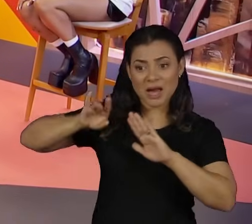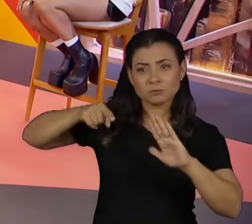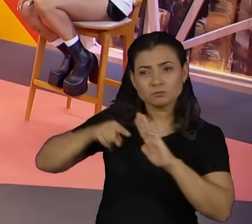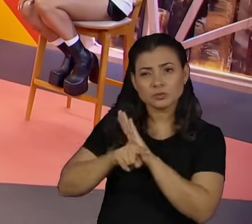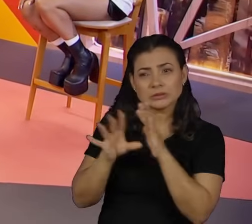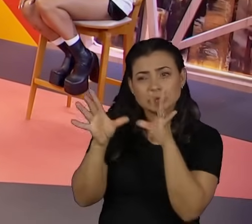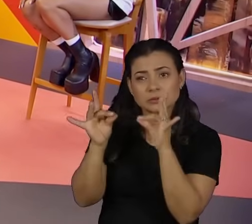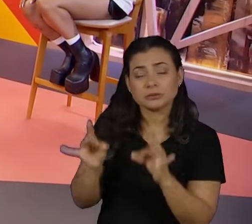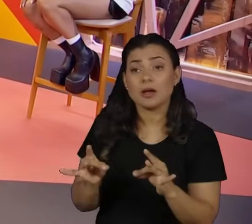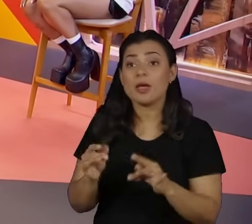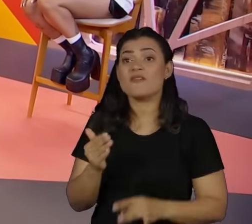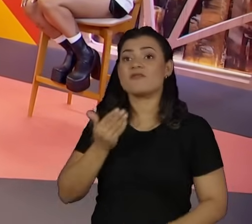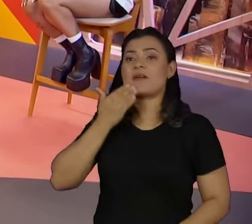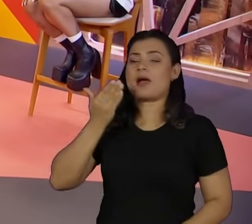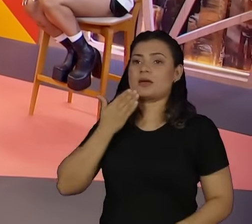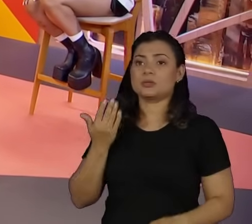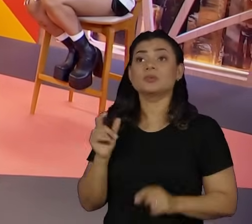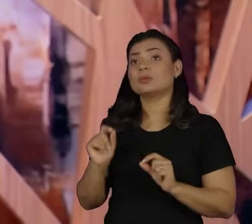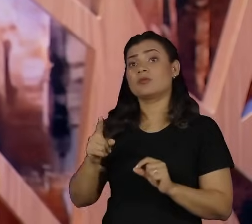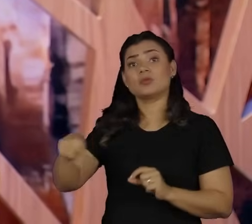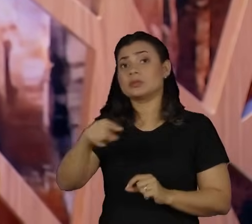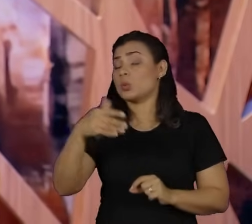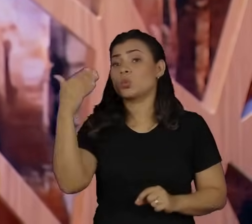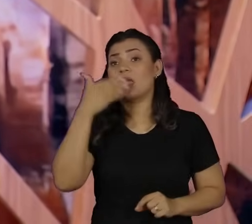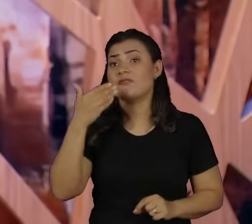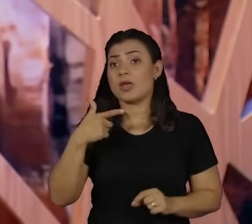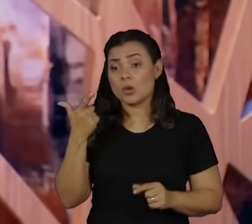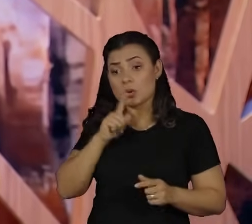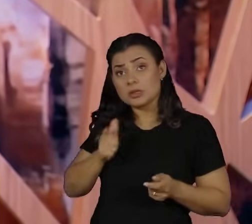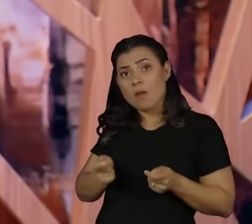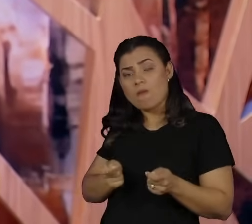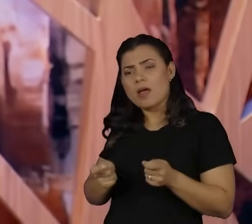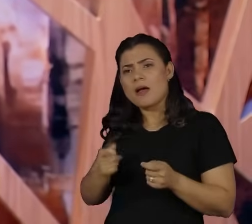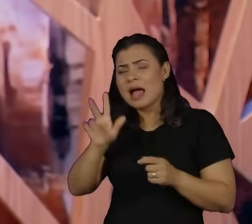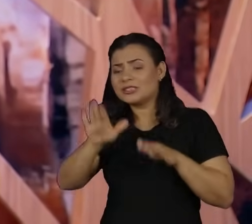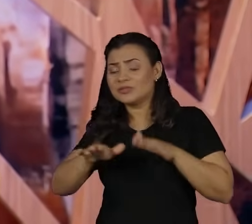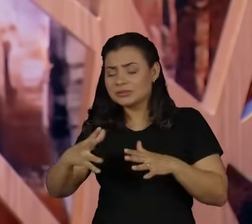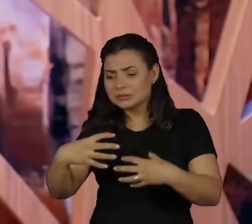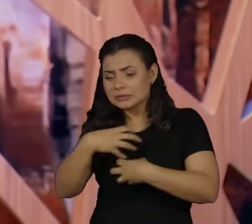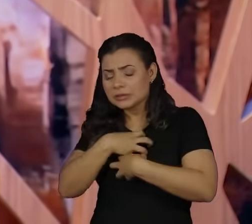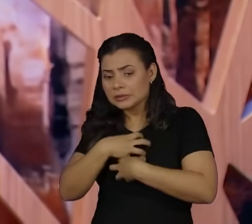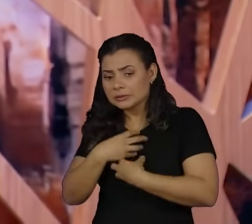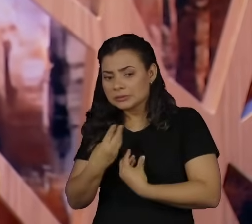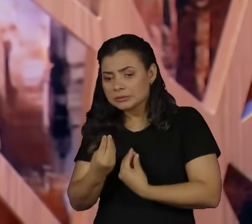falar, manipular algo que você não está vendo, algo que você está sentindo, algo que é